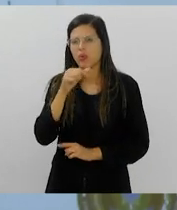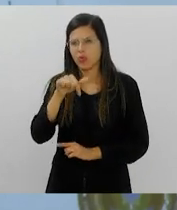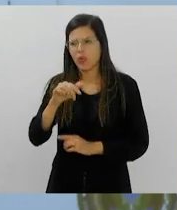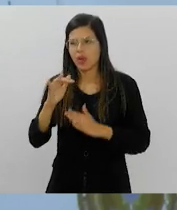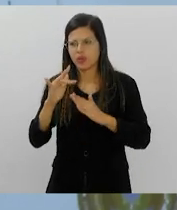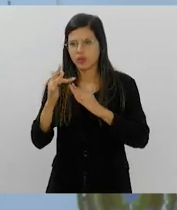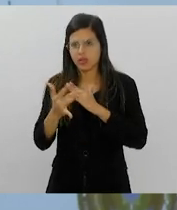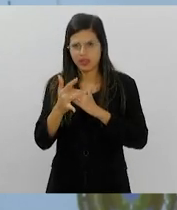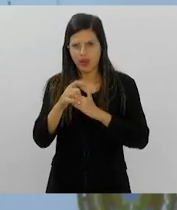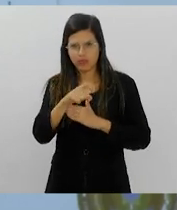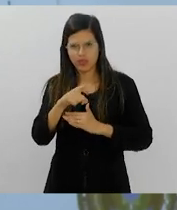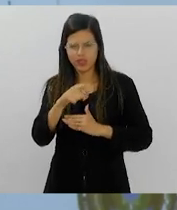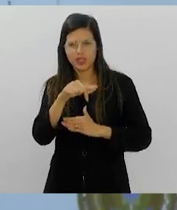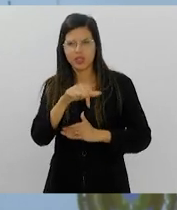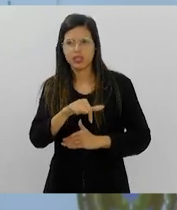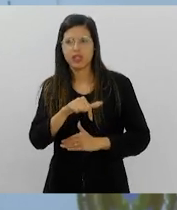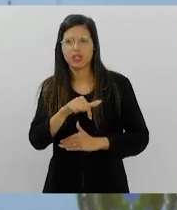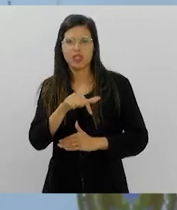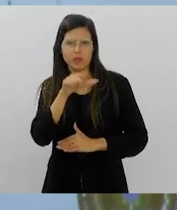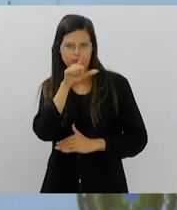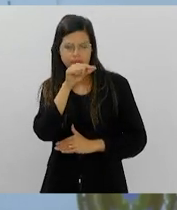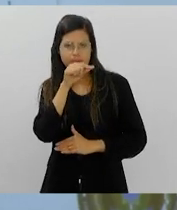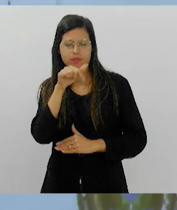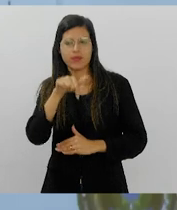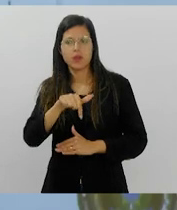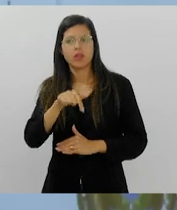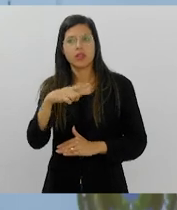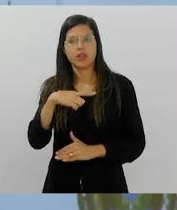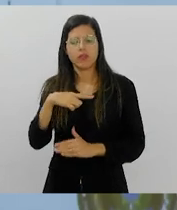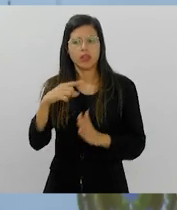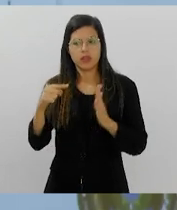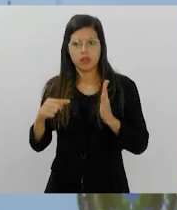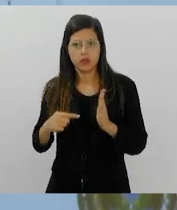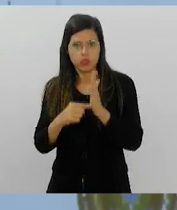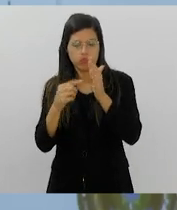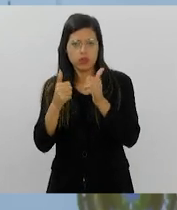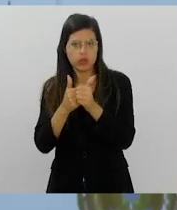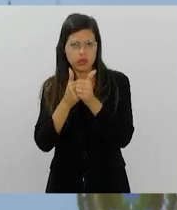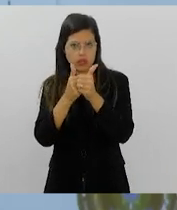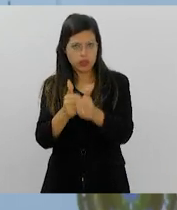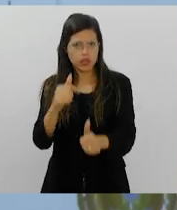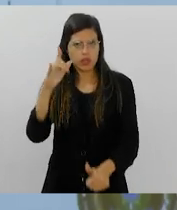mais foi mencionada nas denúncias, seguida do Instagram,